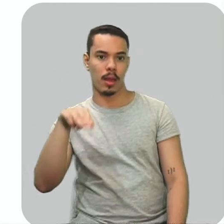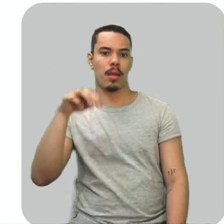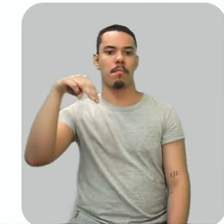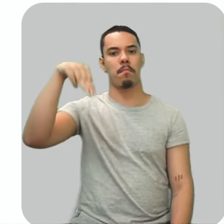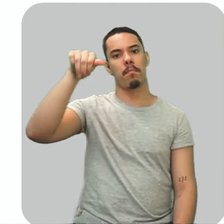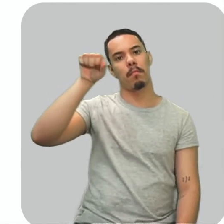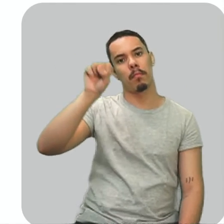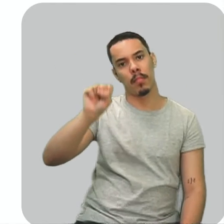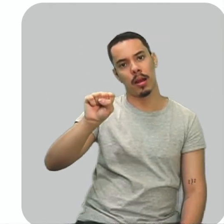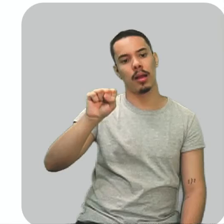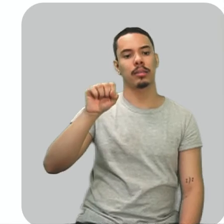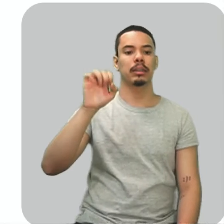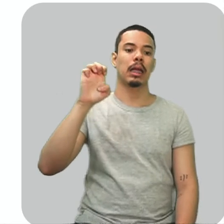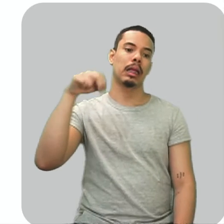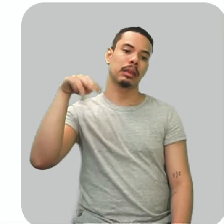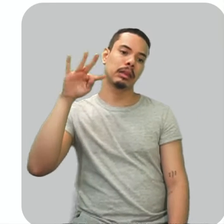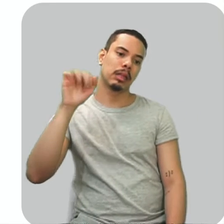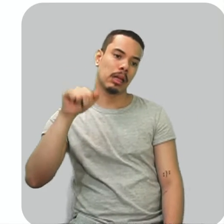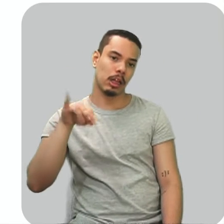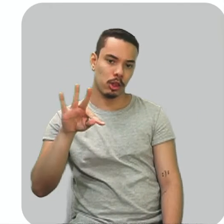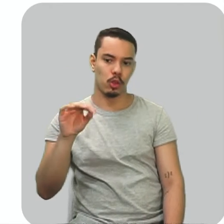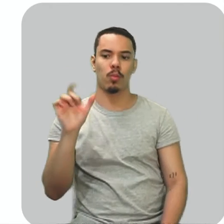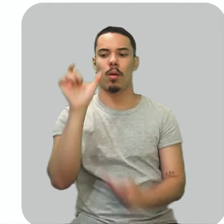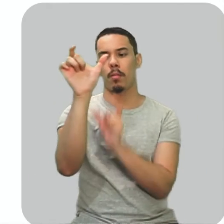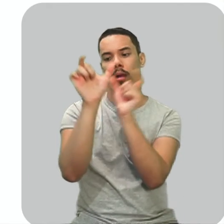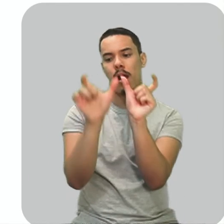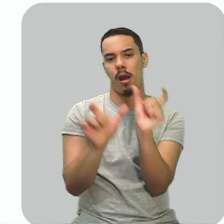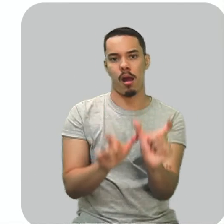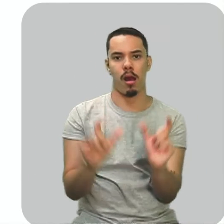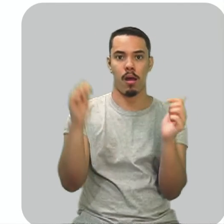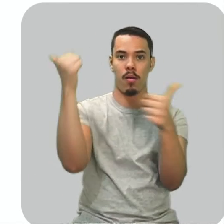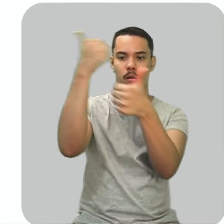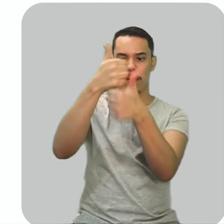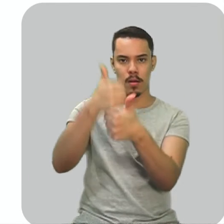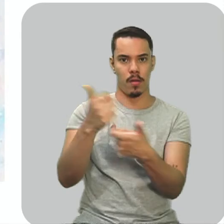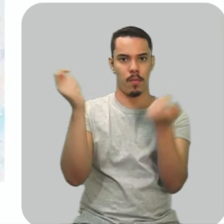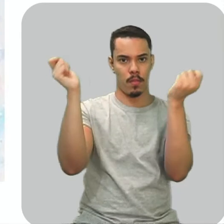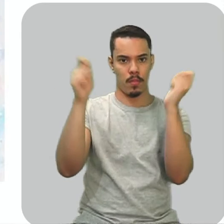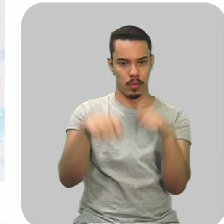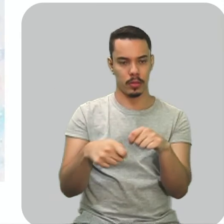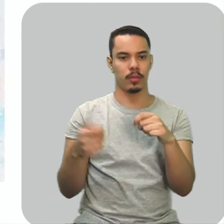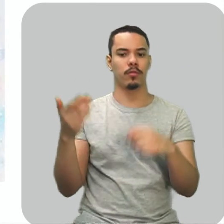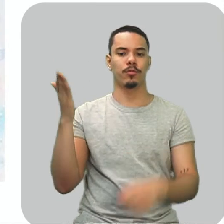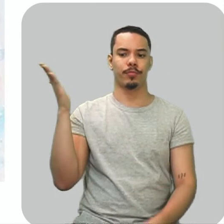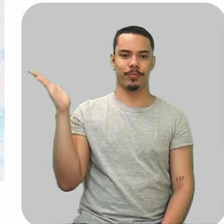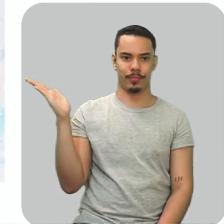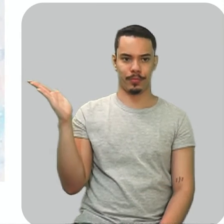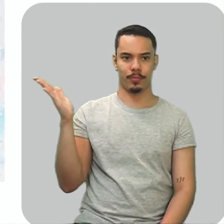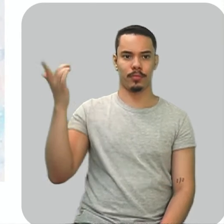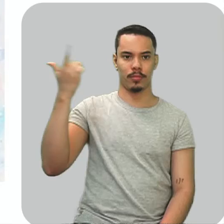mais no entanto Tá bom mais uma